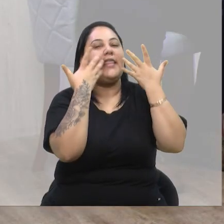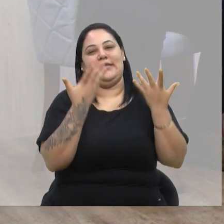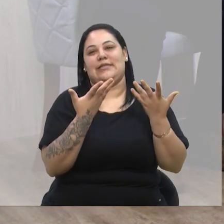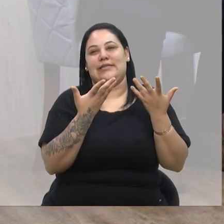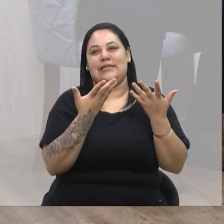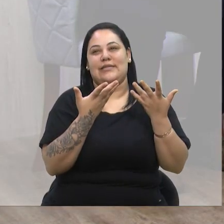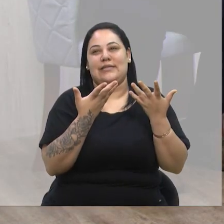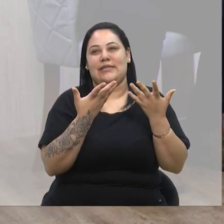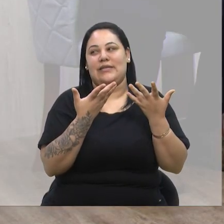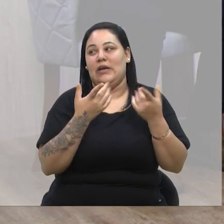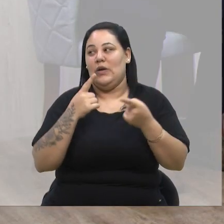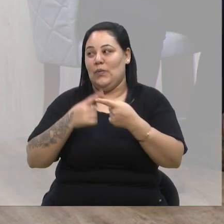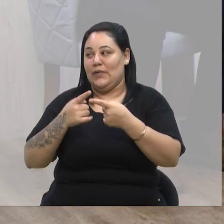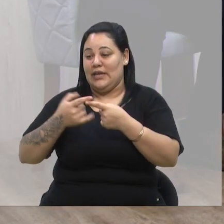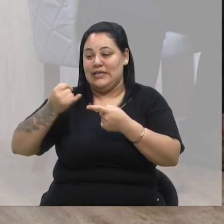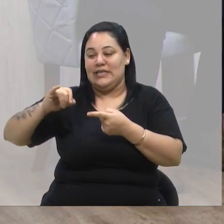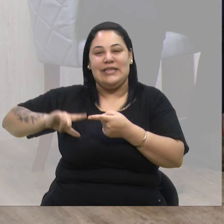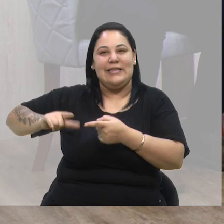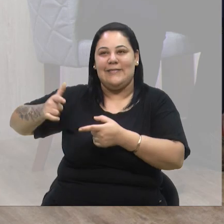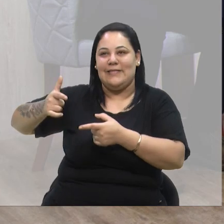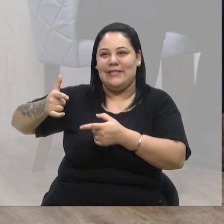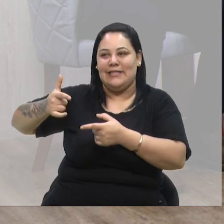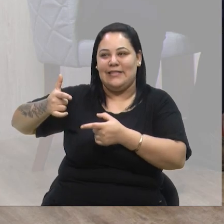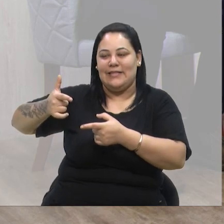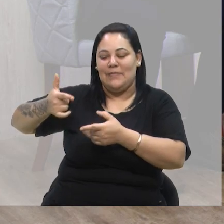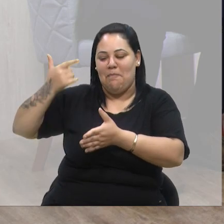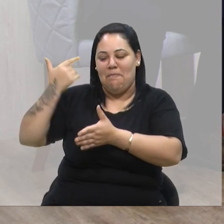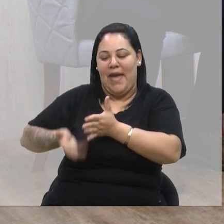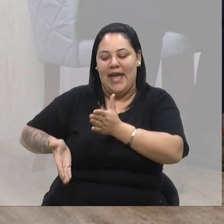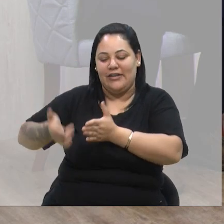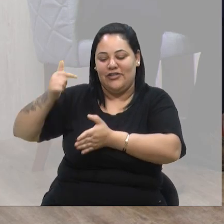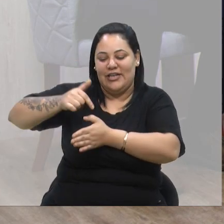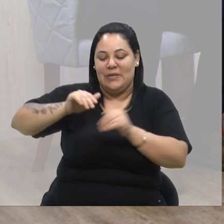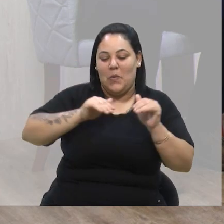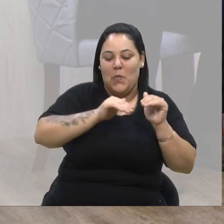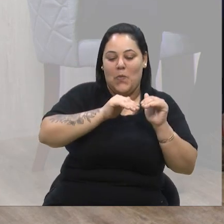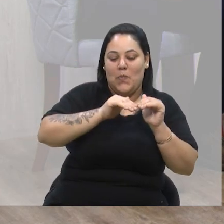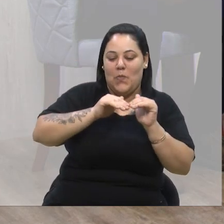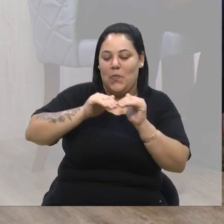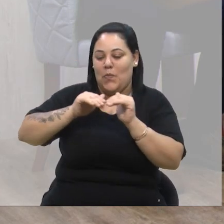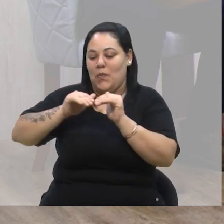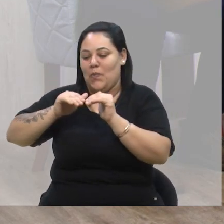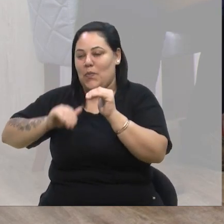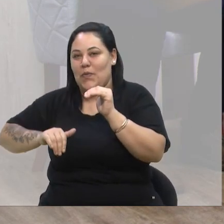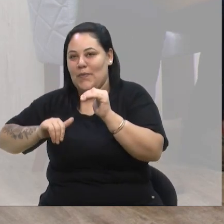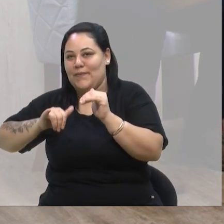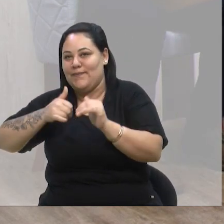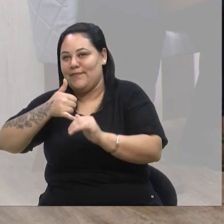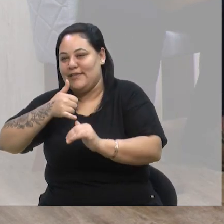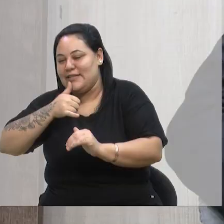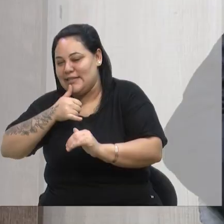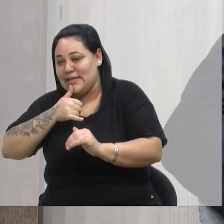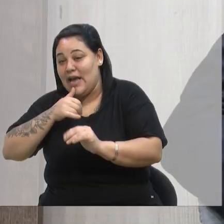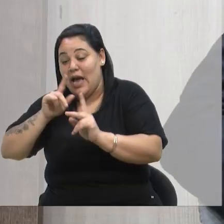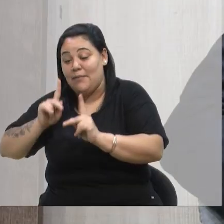Então, quando isso foge desse padrão que... Uma vergonha de